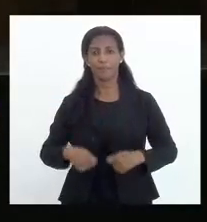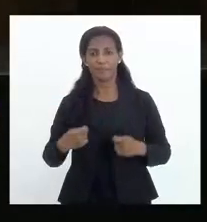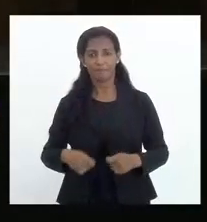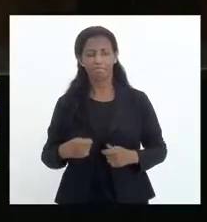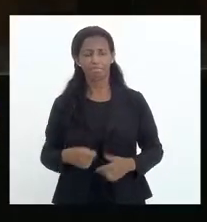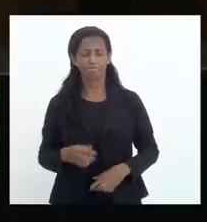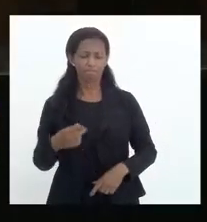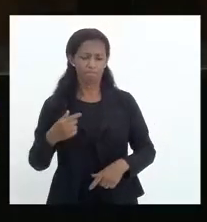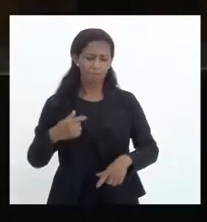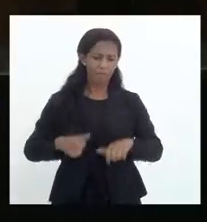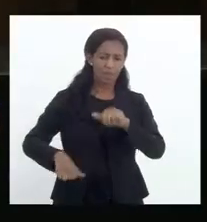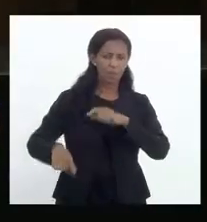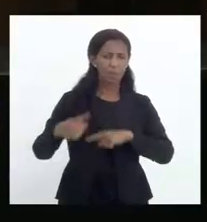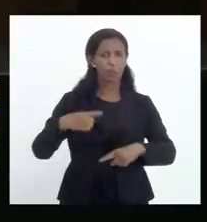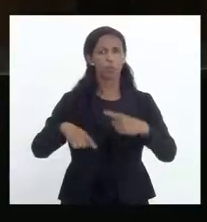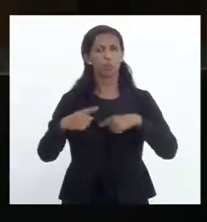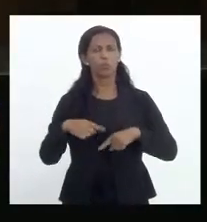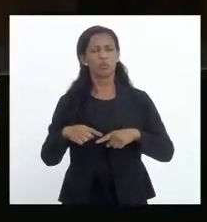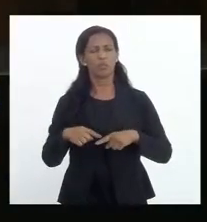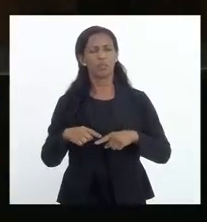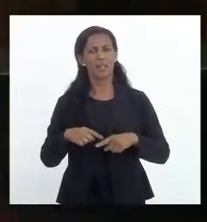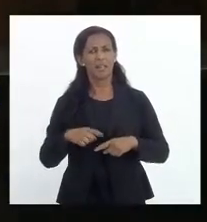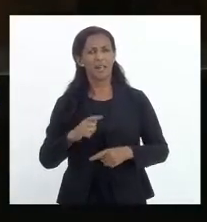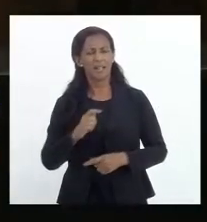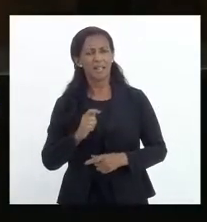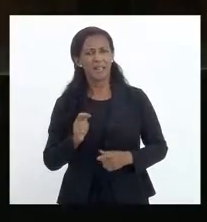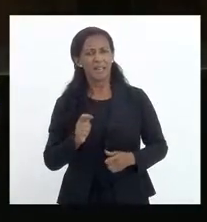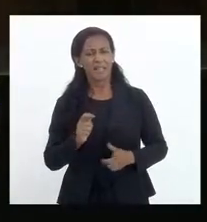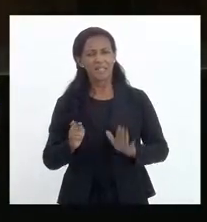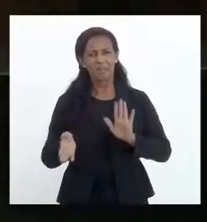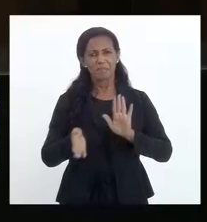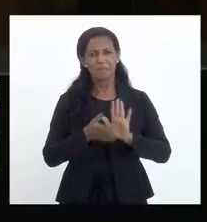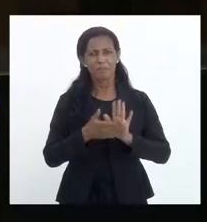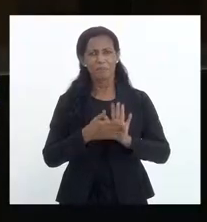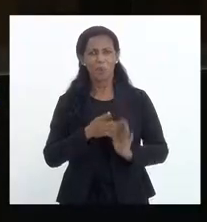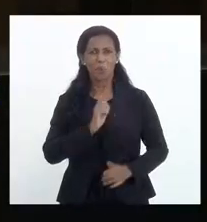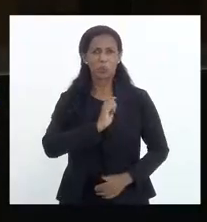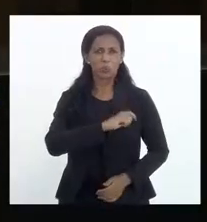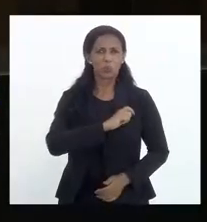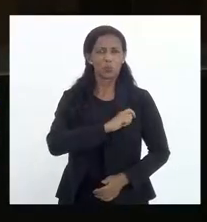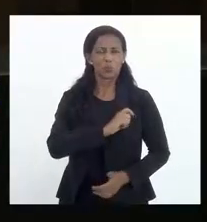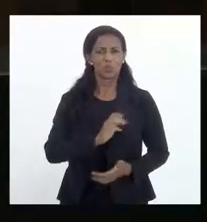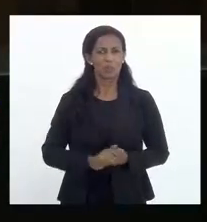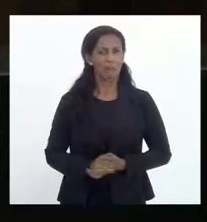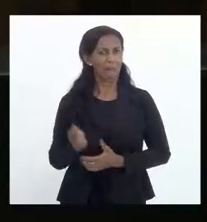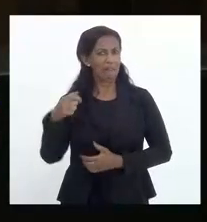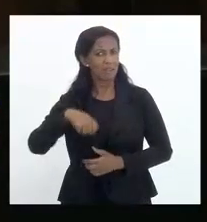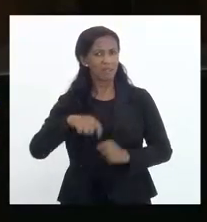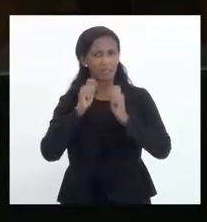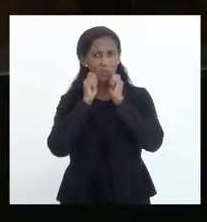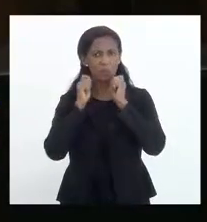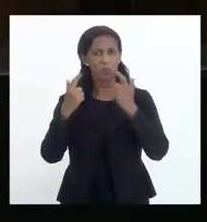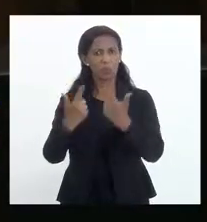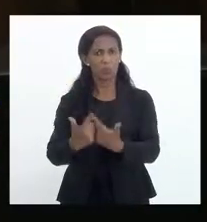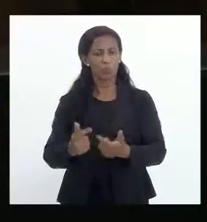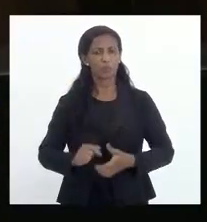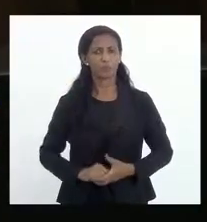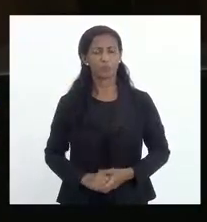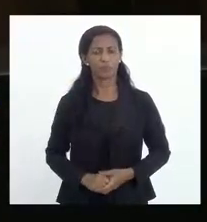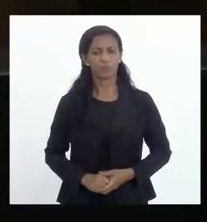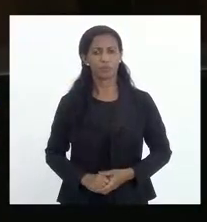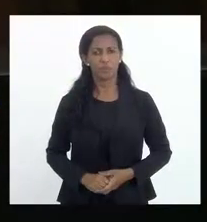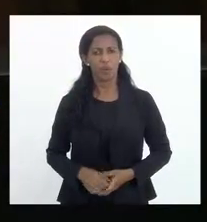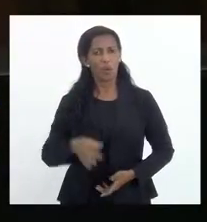para reverter este pacote de maldades, reverter aqui dentro dessa casa,